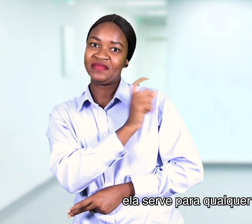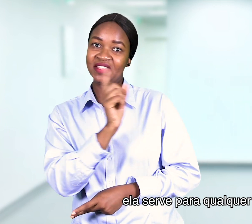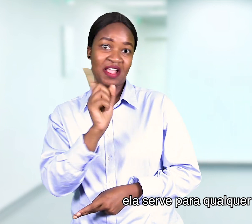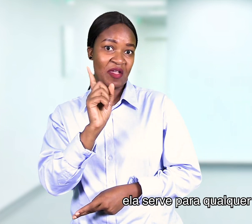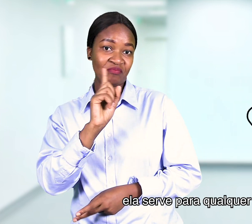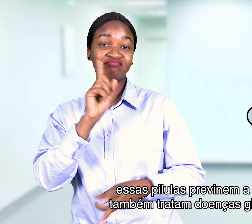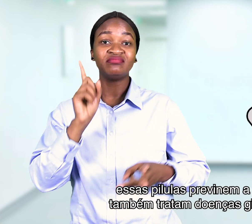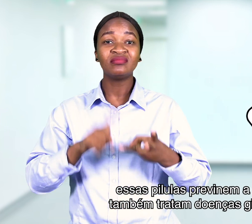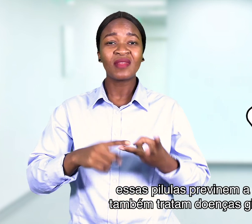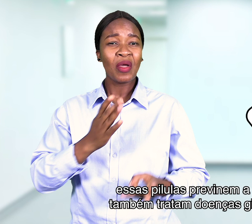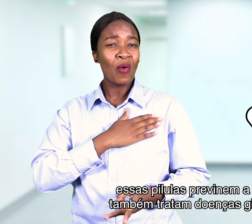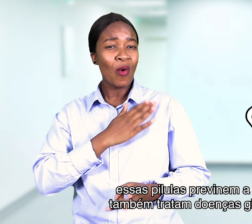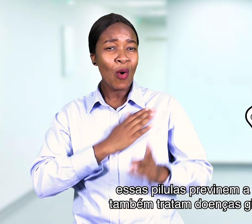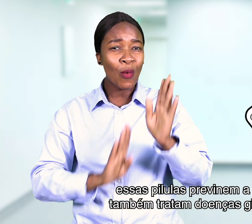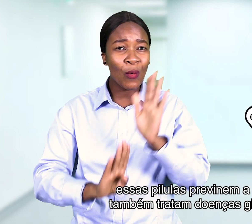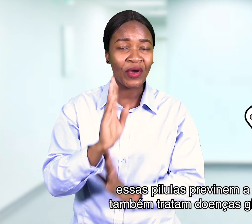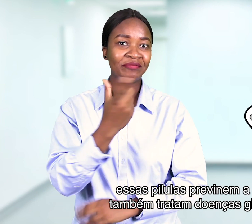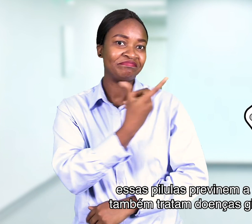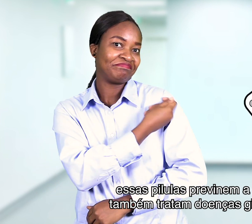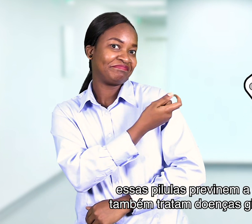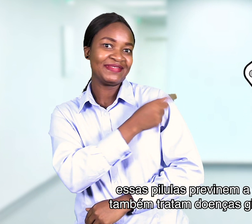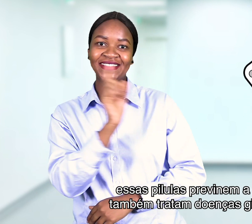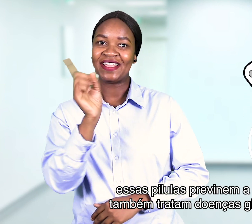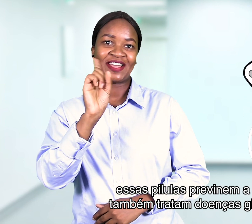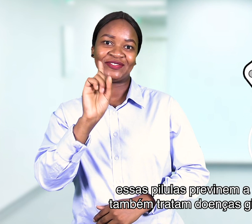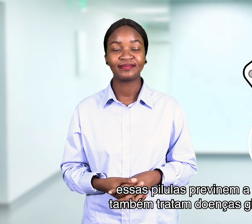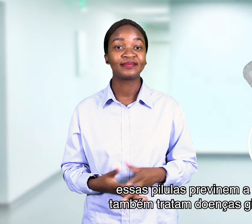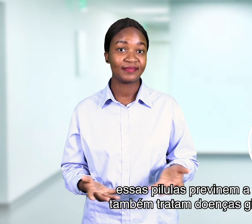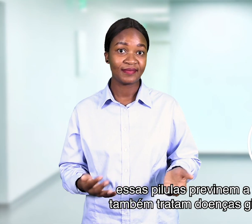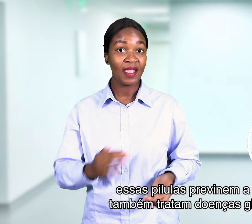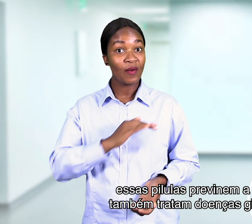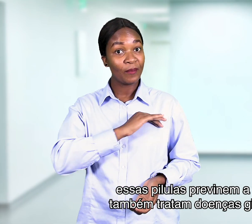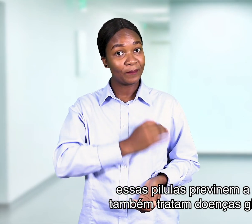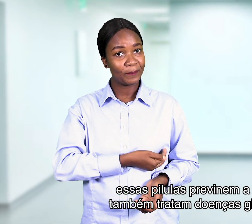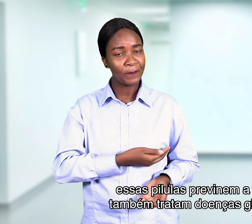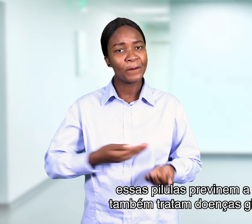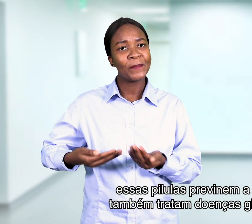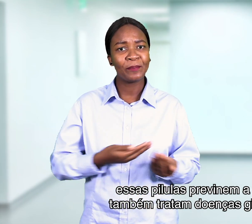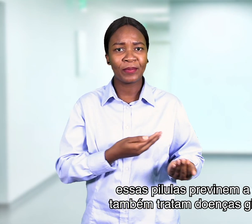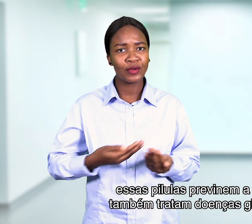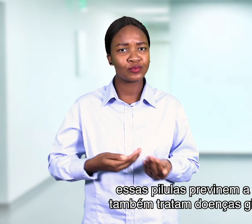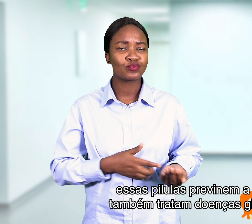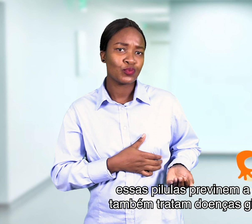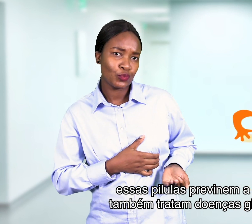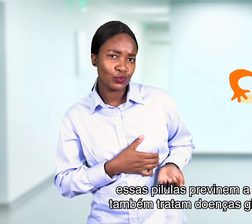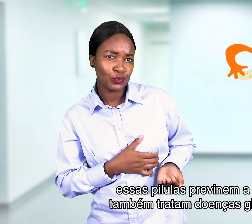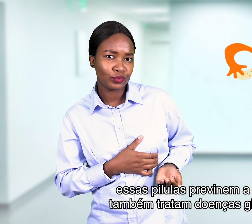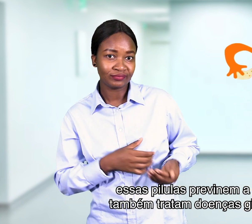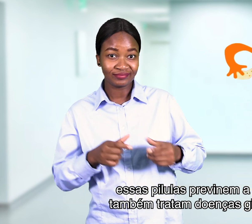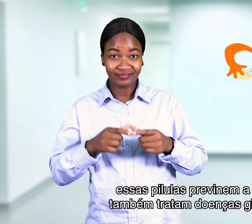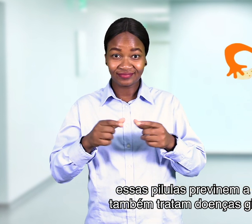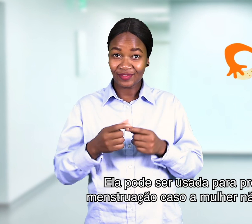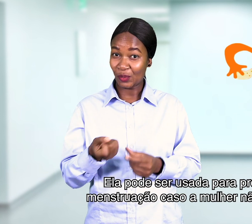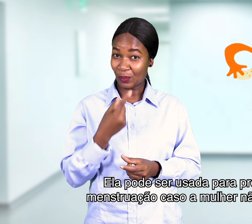qualquer mulher. Essas pílulas previnem a gravidez e também tratam doenças ginecológicas.